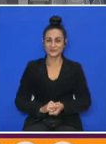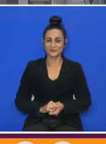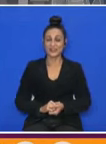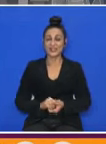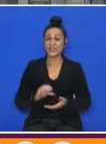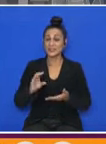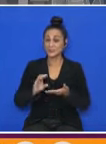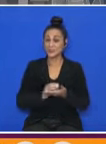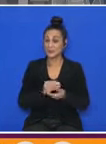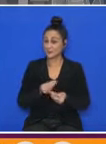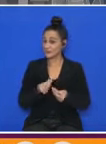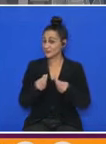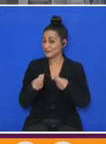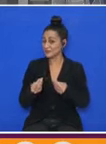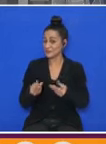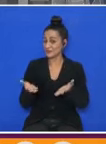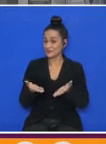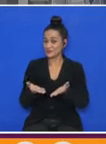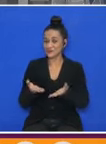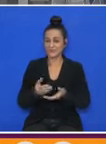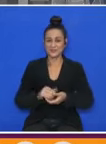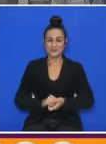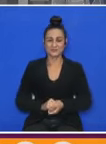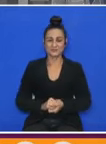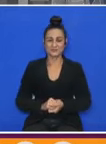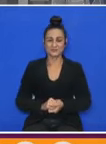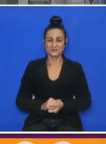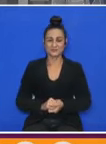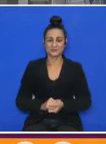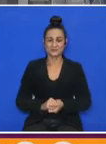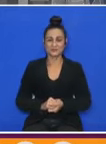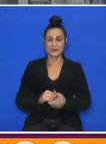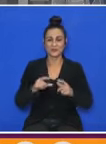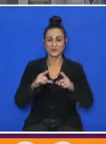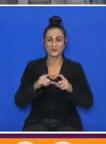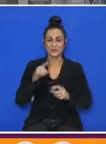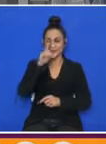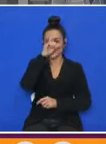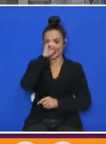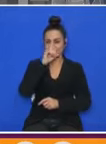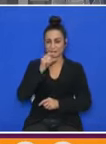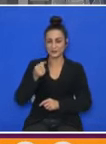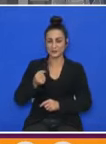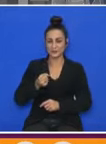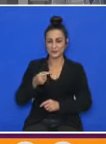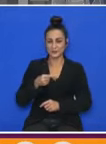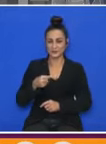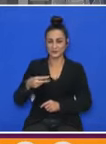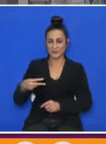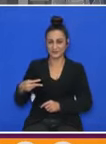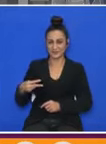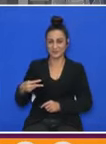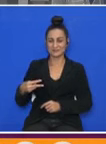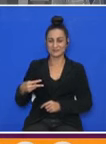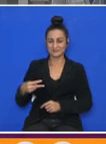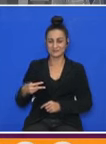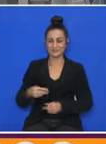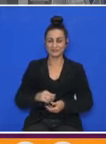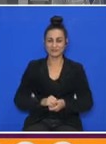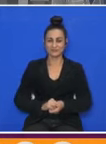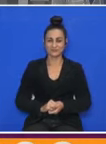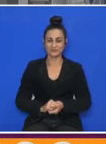Este prêmio pode sair para você hoje. Bola amarela, número 12. Amarela, 12.